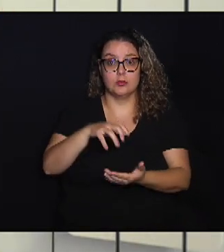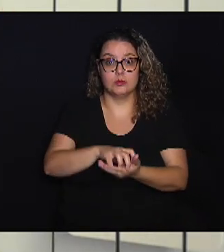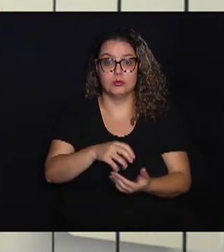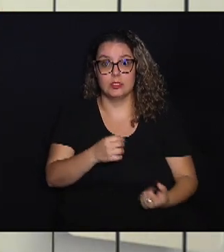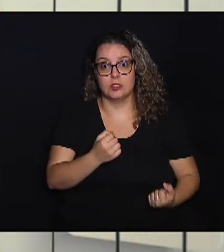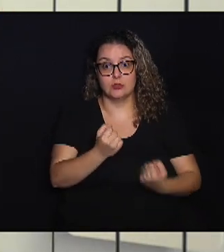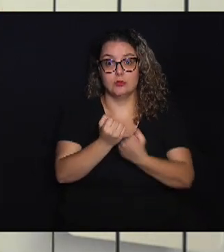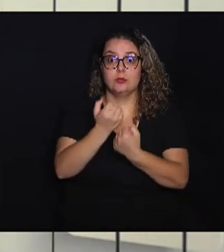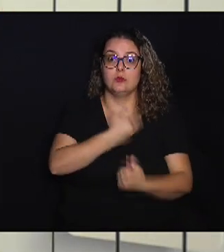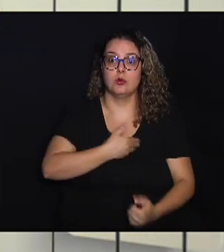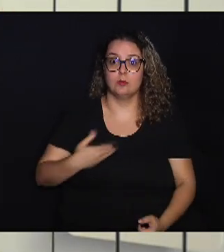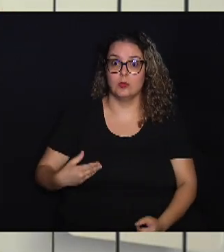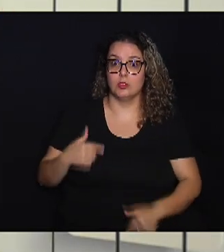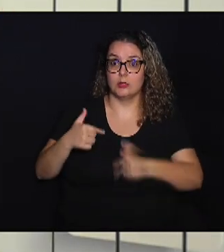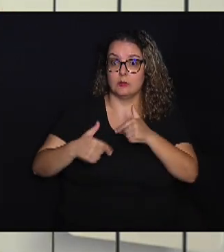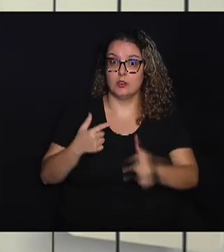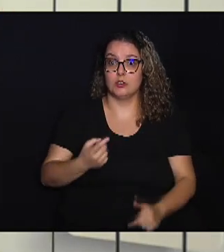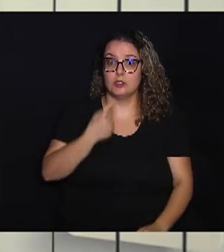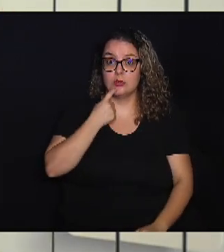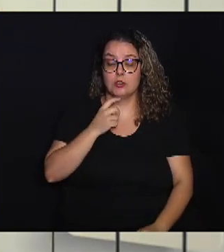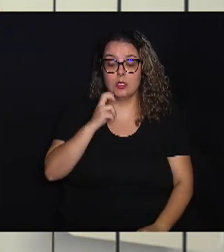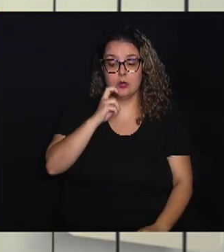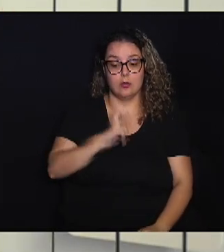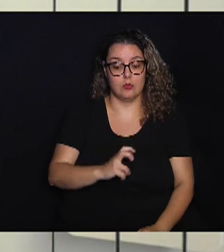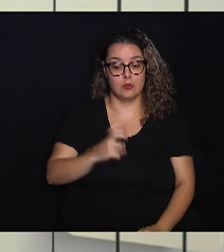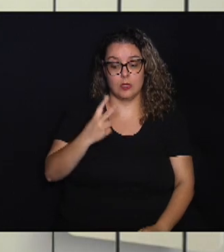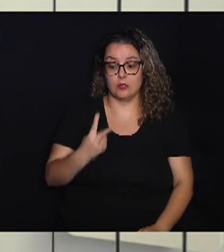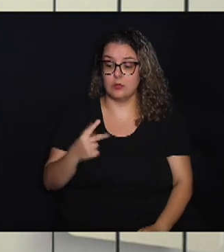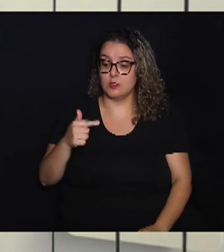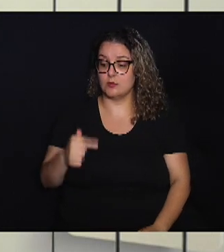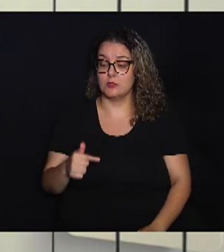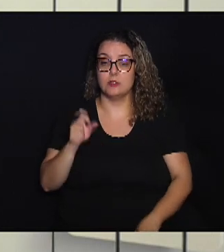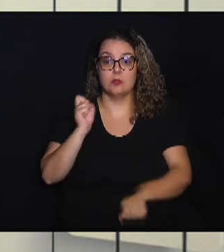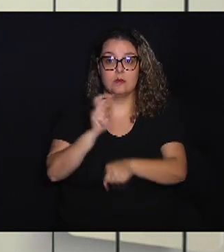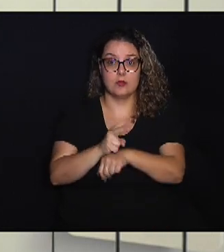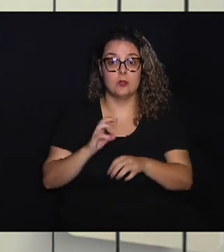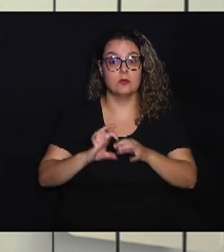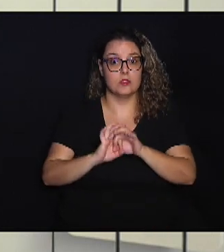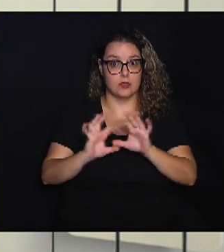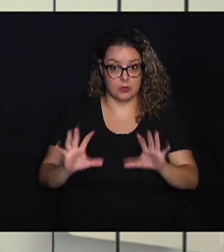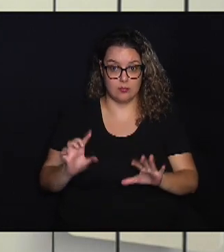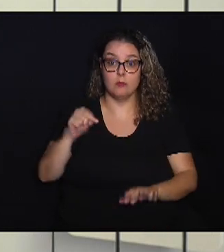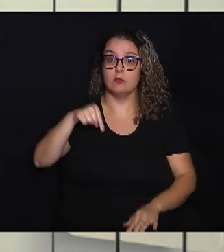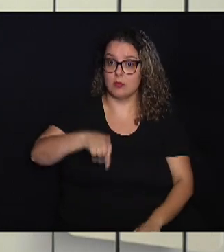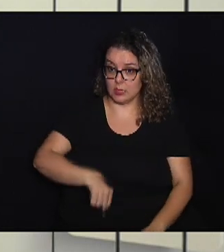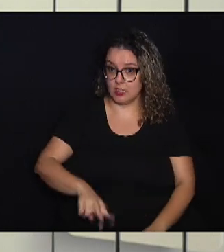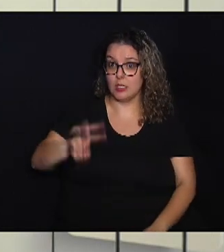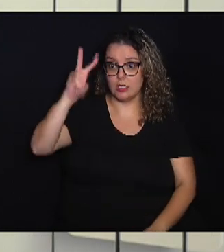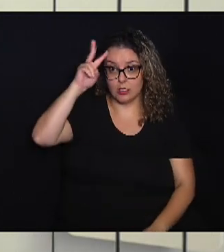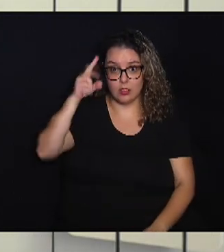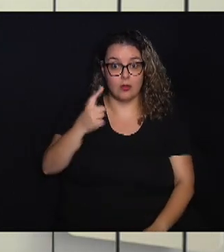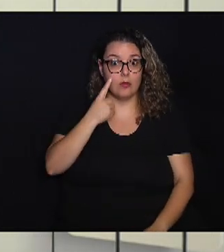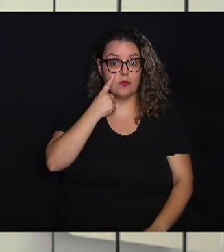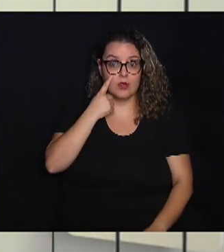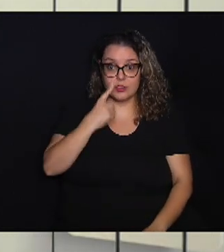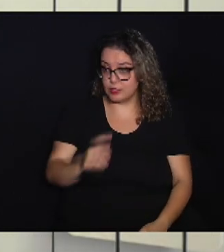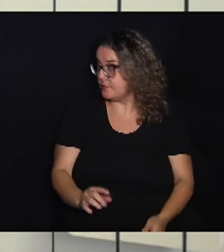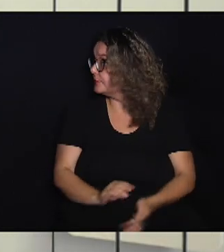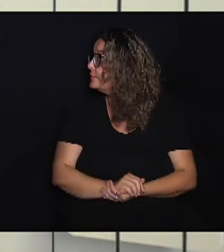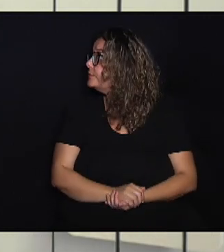ao Trabalhador de Campinas está com 527 vagas disponíveis para esta segunda-feira. Confira.